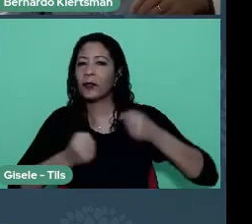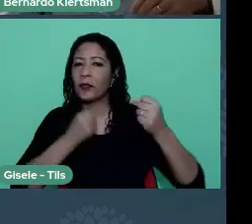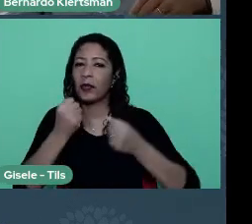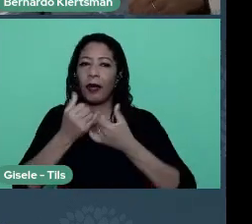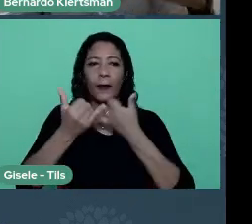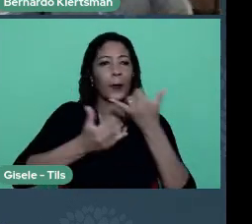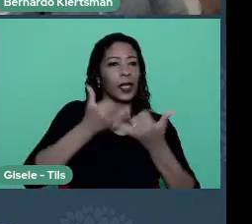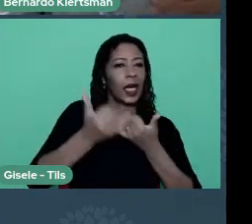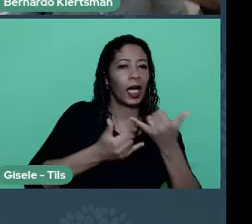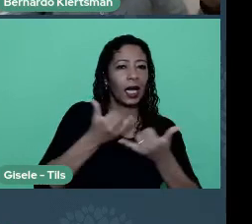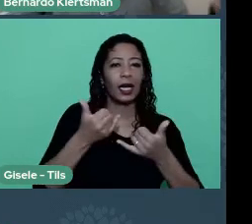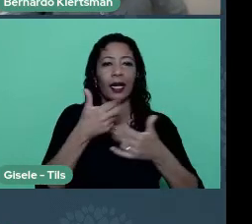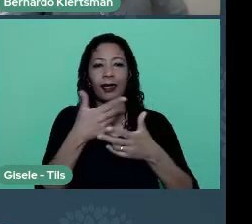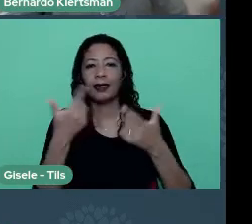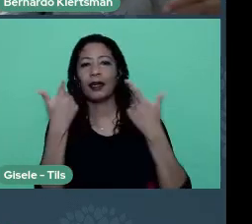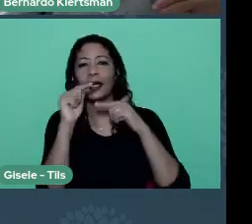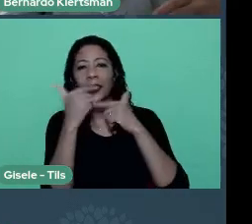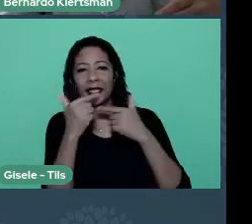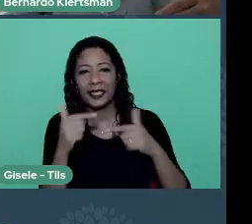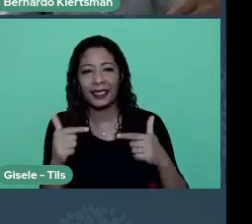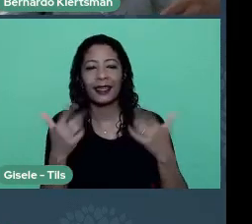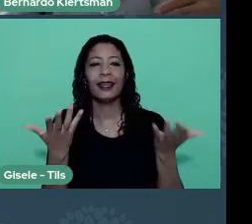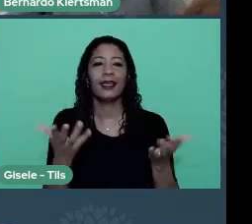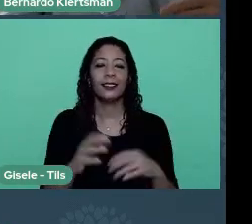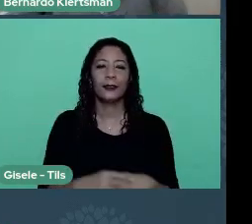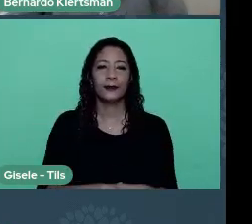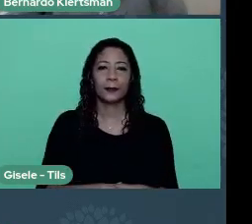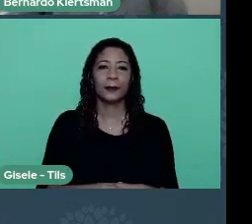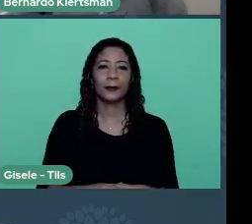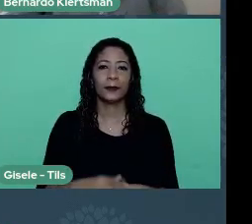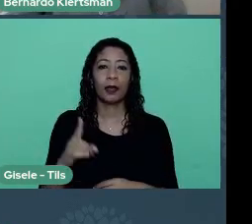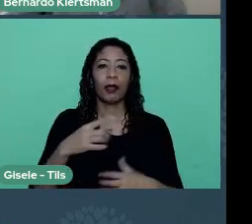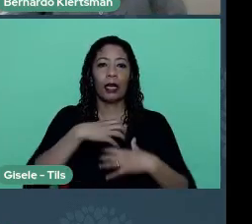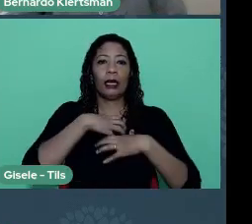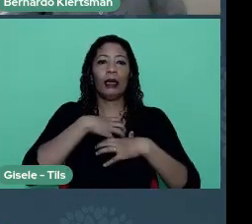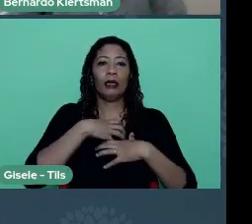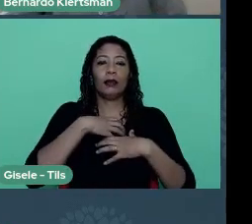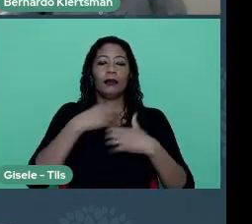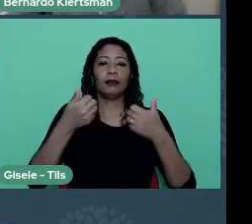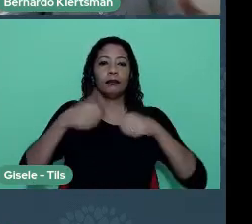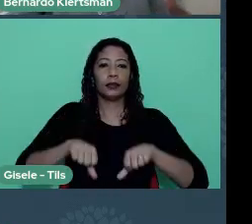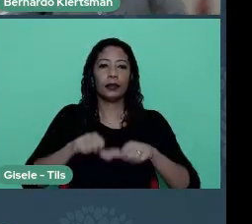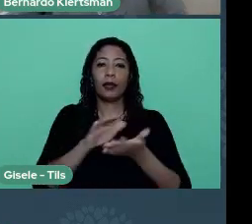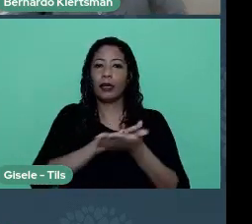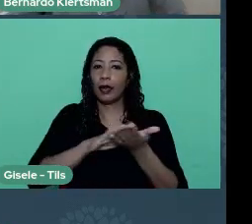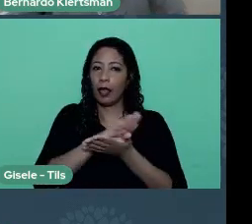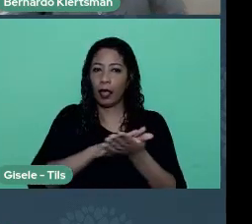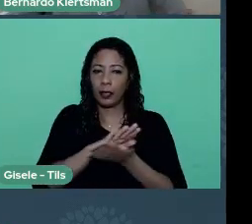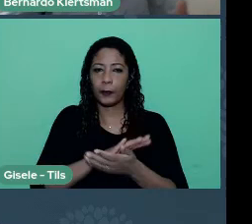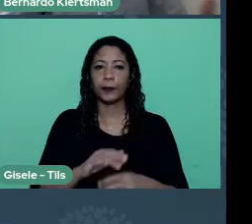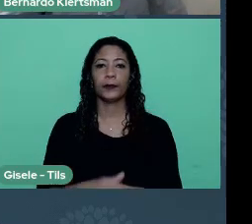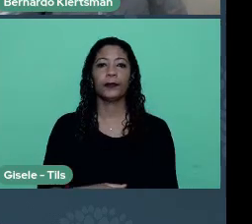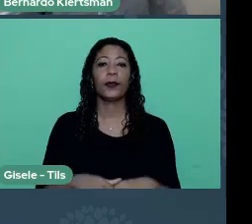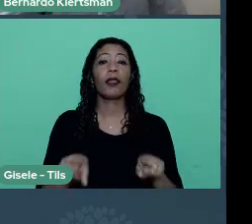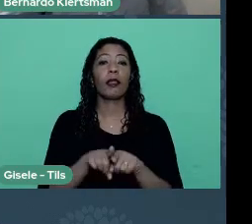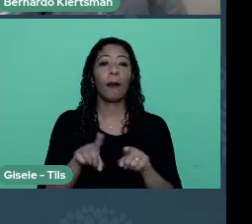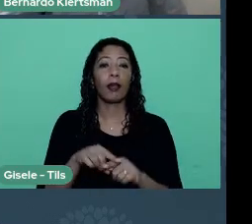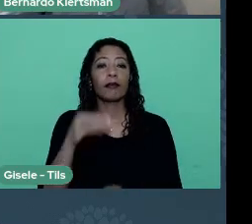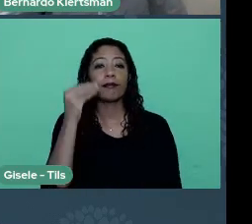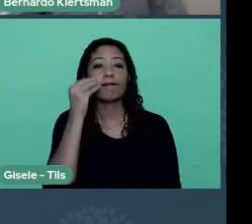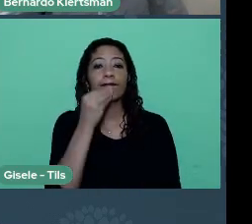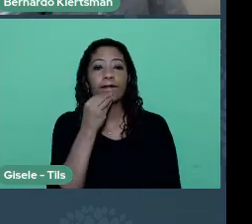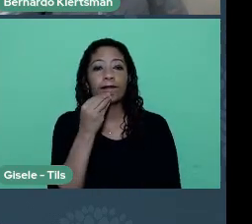brincar, rir, gargalhar e não ter sintomatologia da asma, testes de função pulmonar em quem